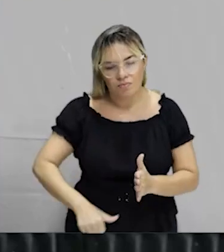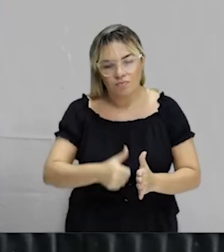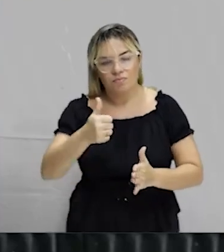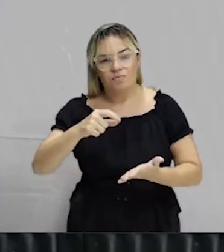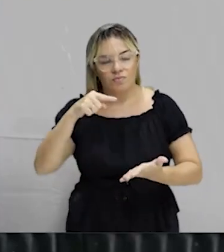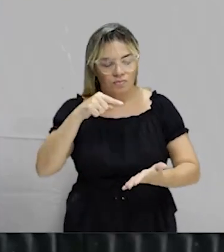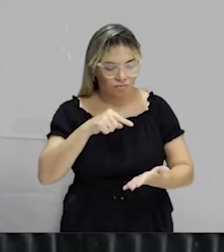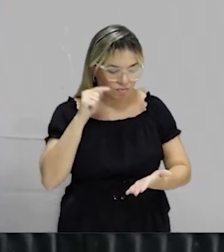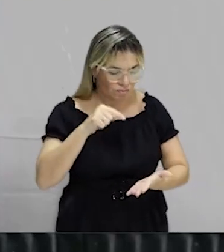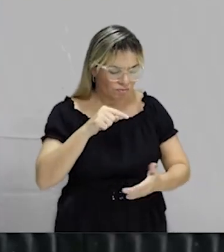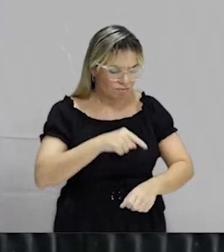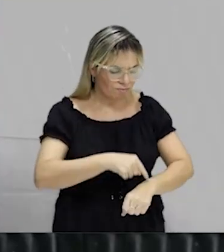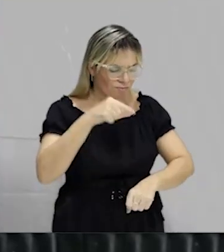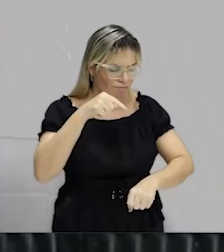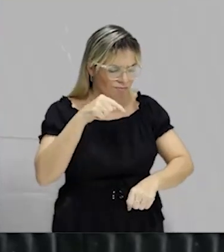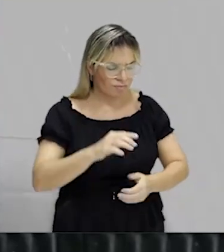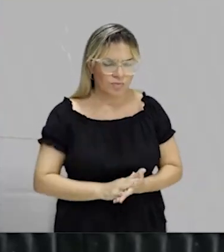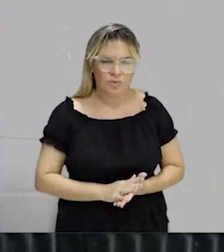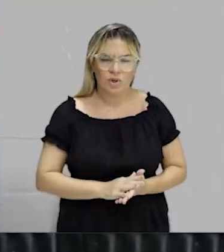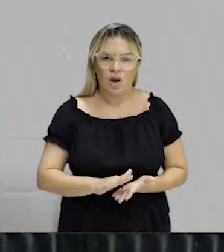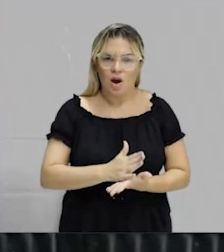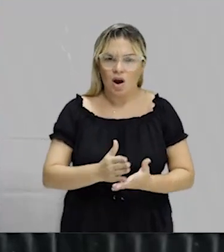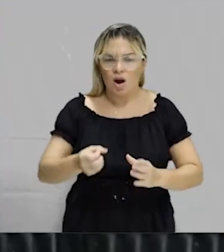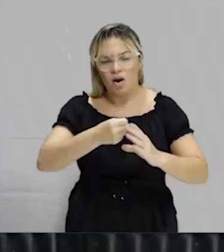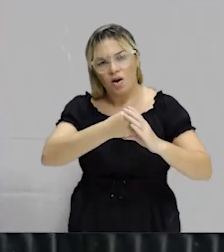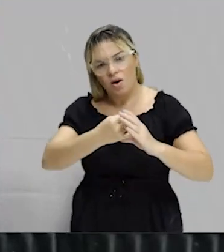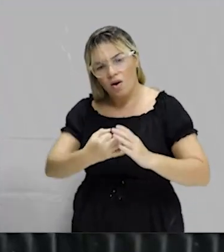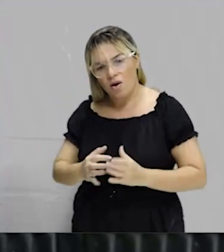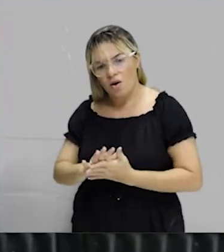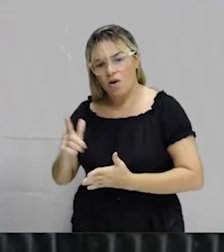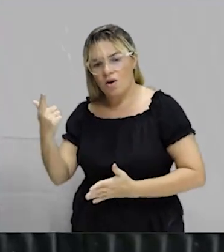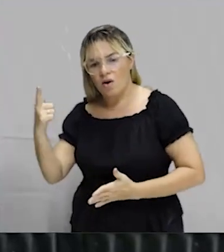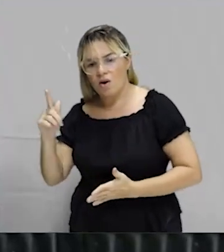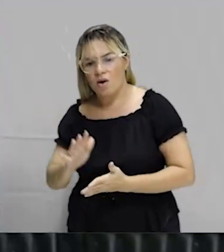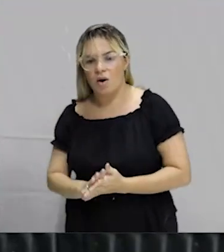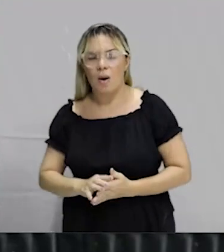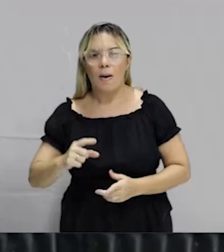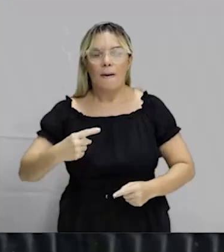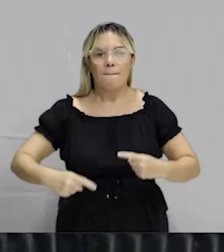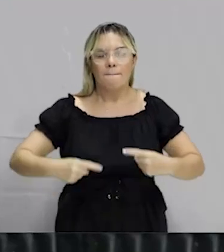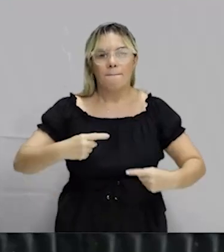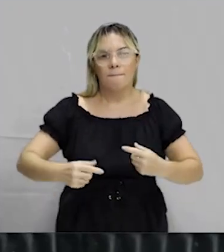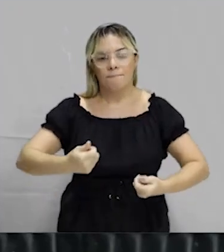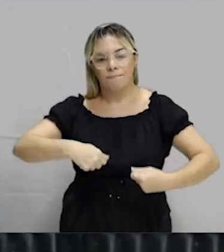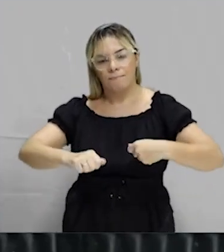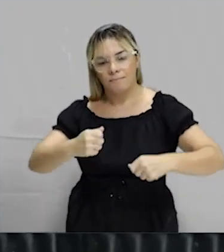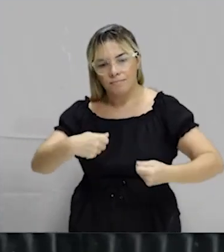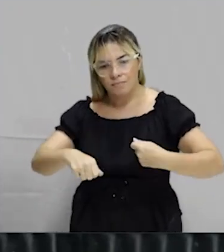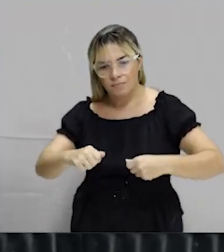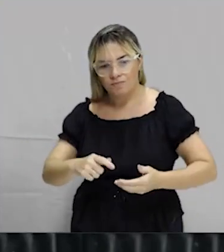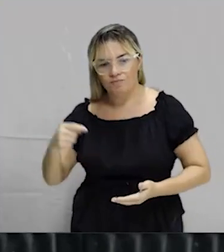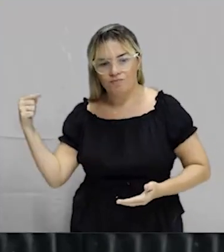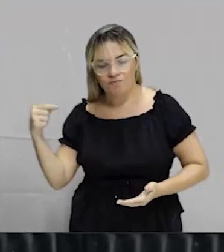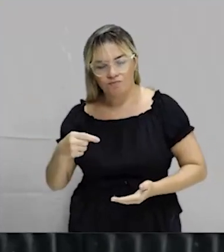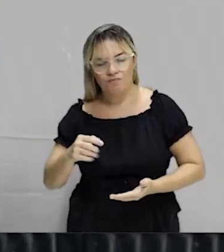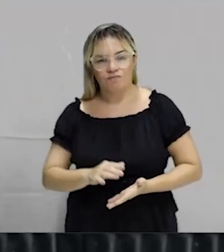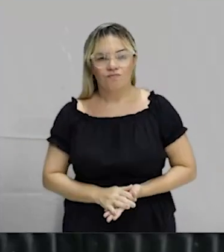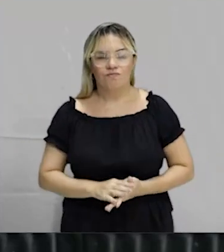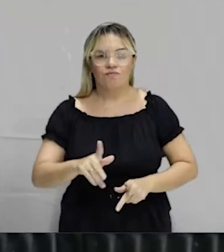nós vamos analisar alguns aspectos geográficos, políticos e econômicos dessa